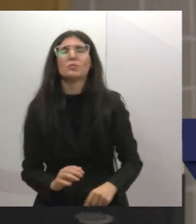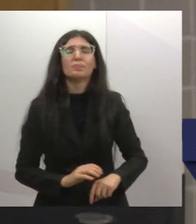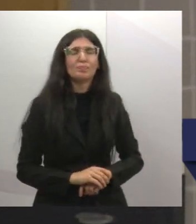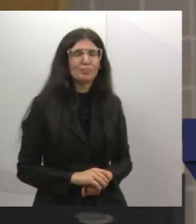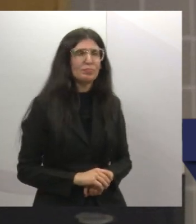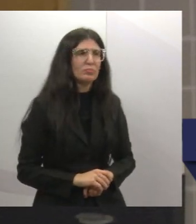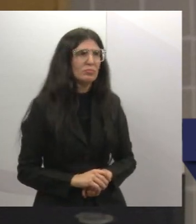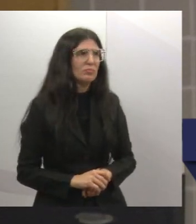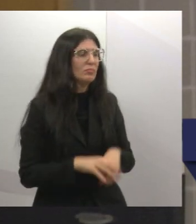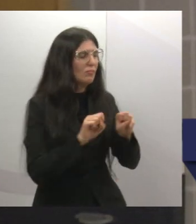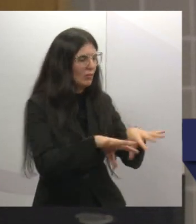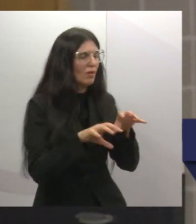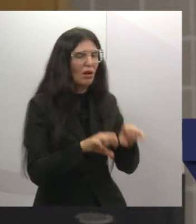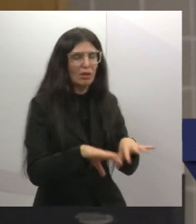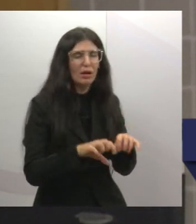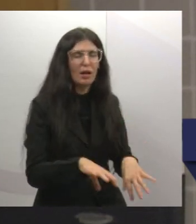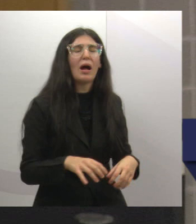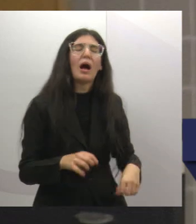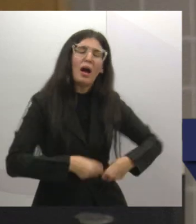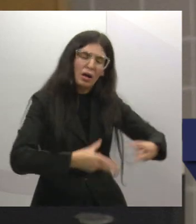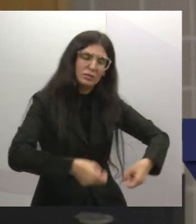aplicar